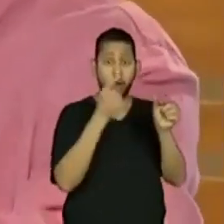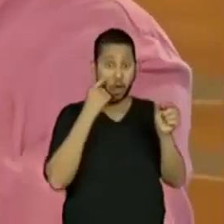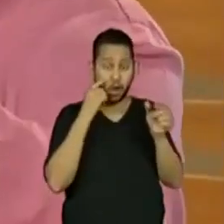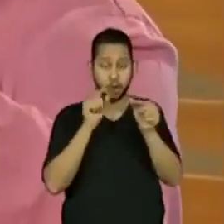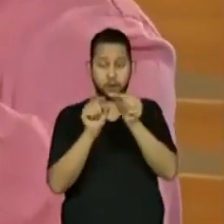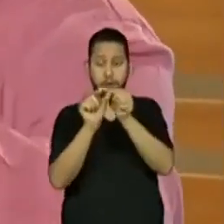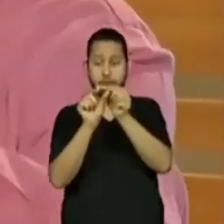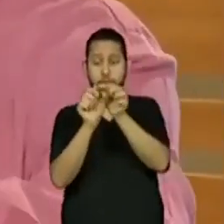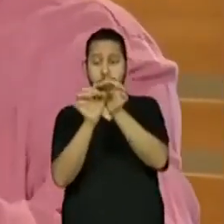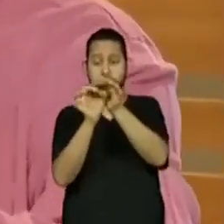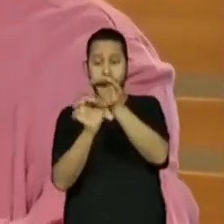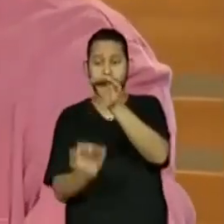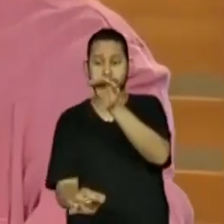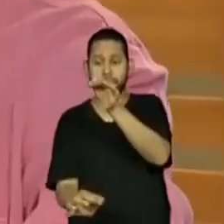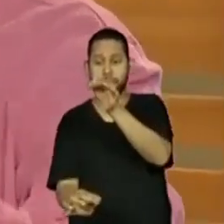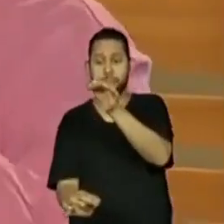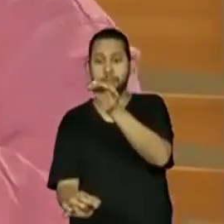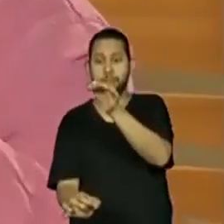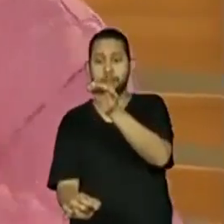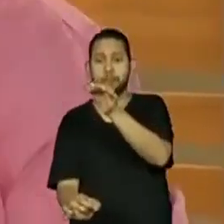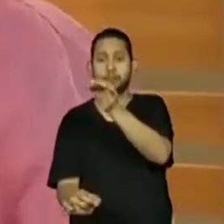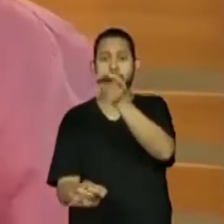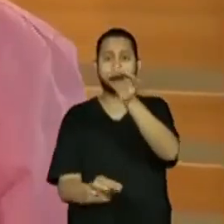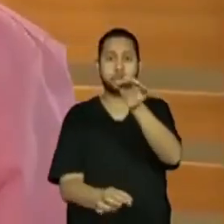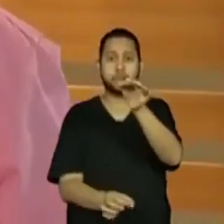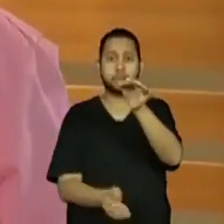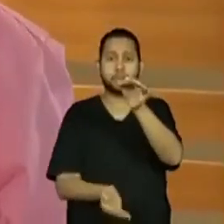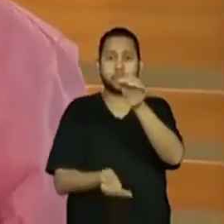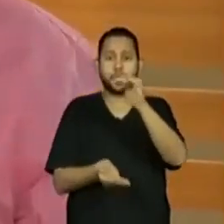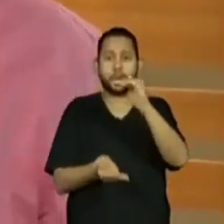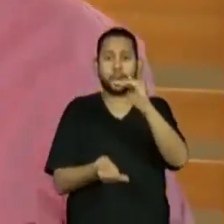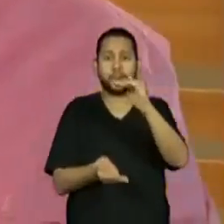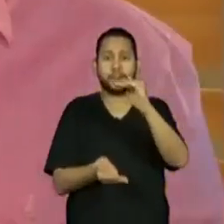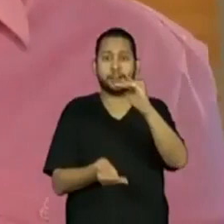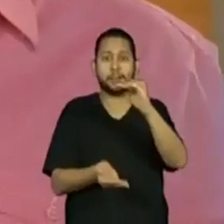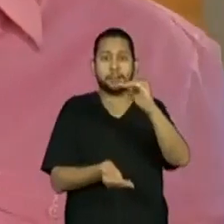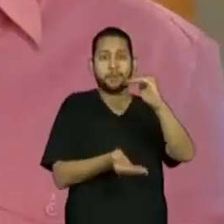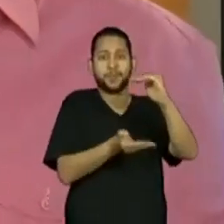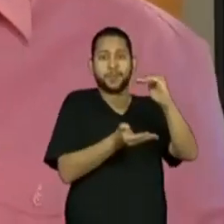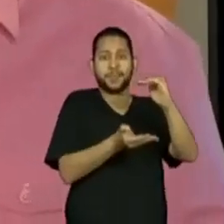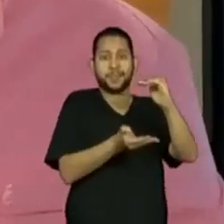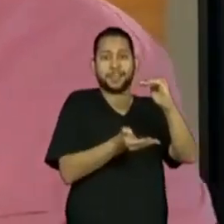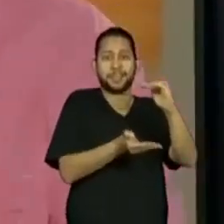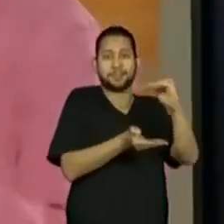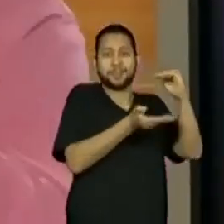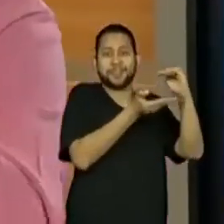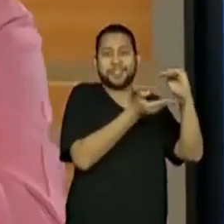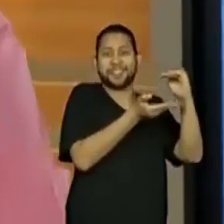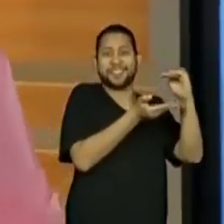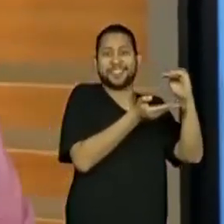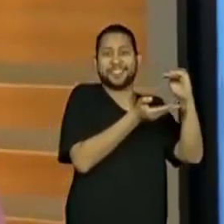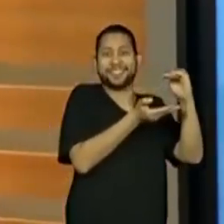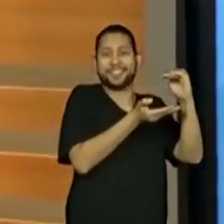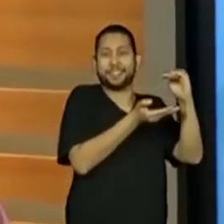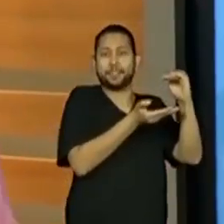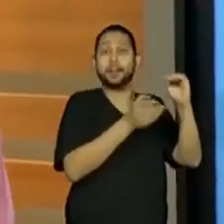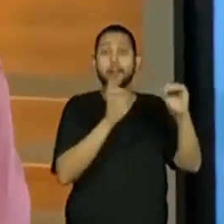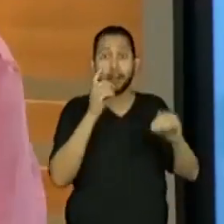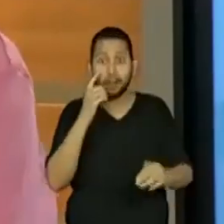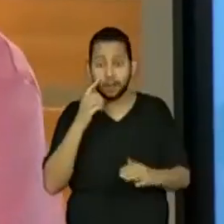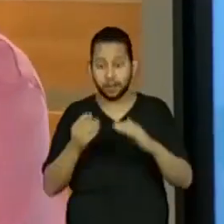ter notado que eles possuem tamanhos diferentes. Então, esse